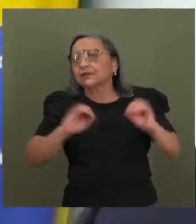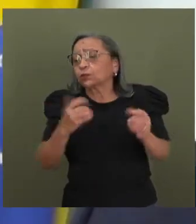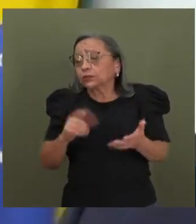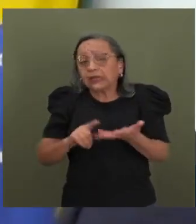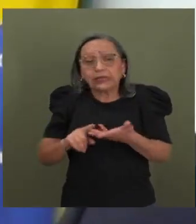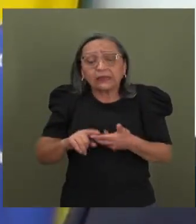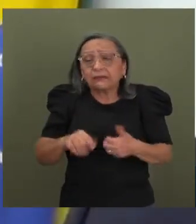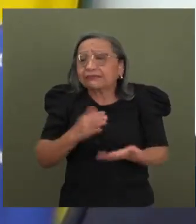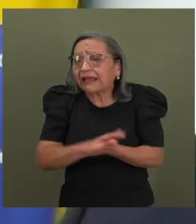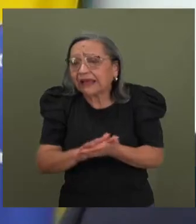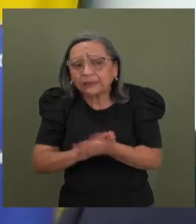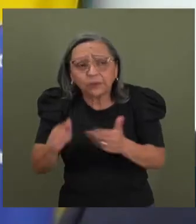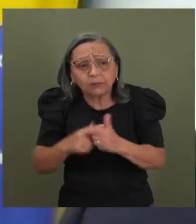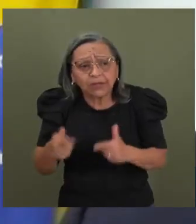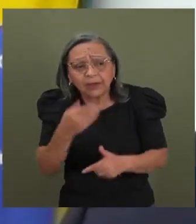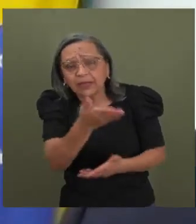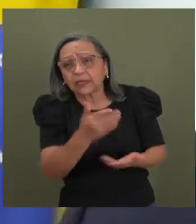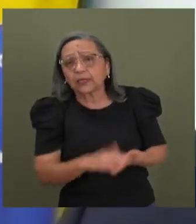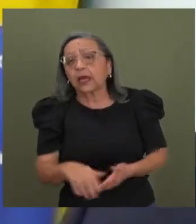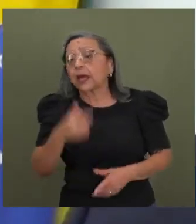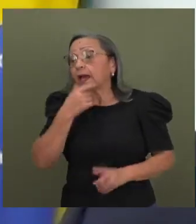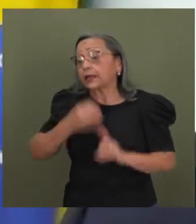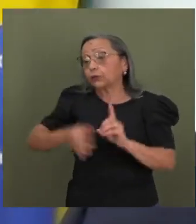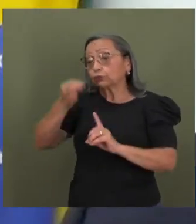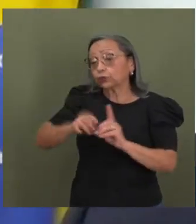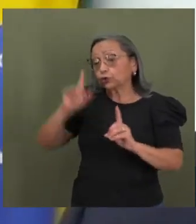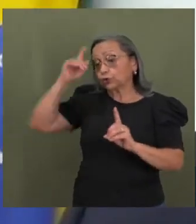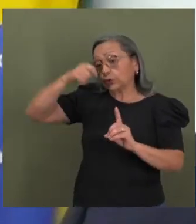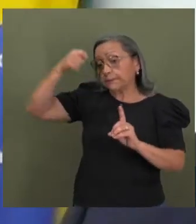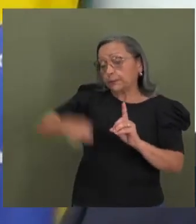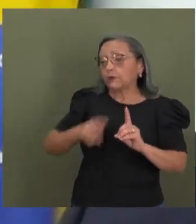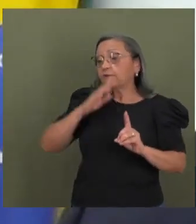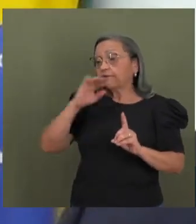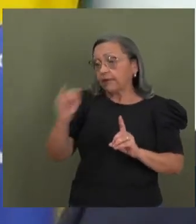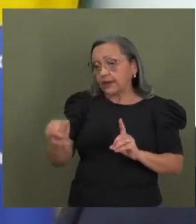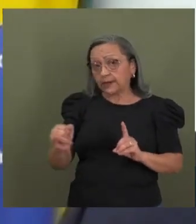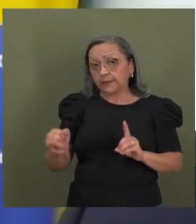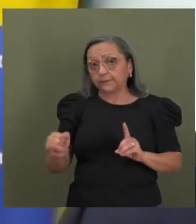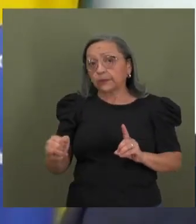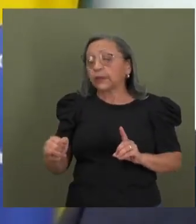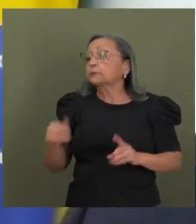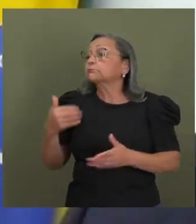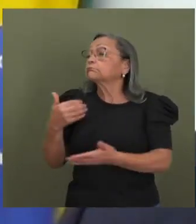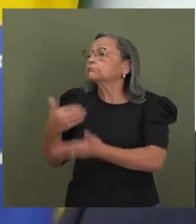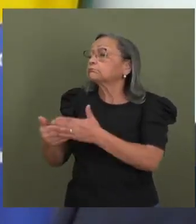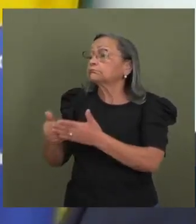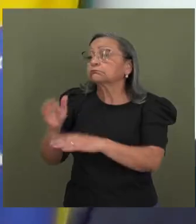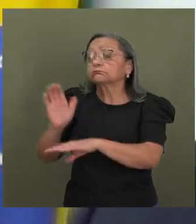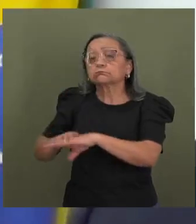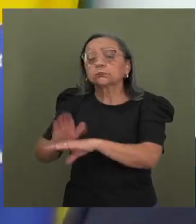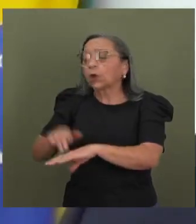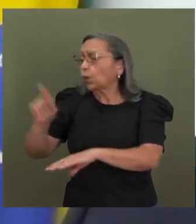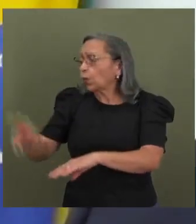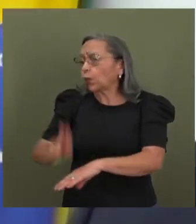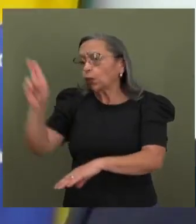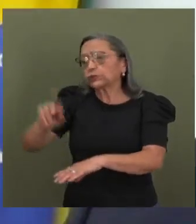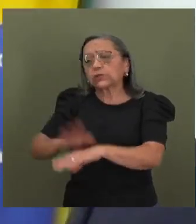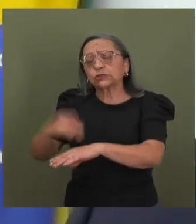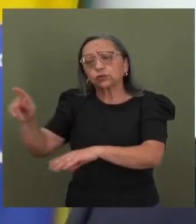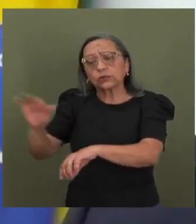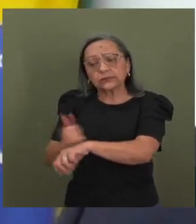para isso. Aí o juiz Sérgio Moro diz: use a sua